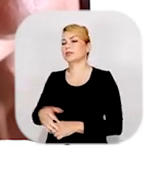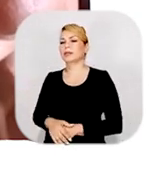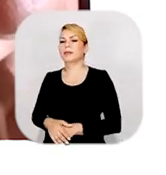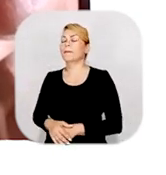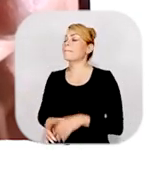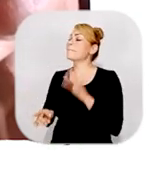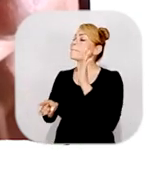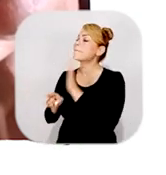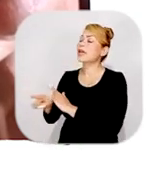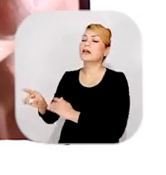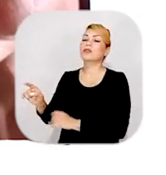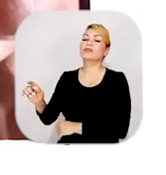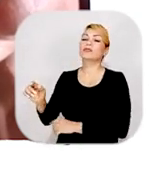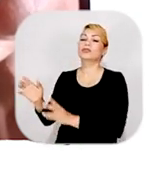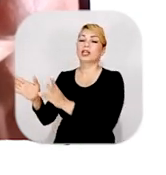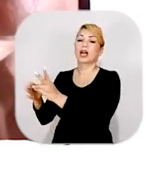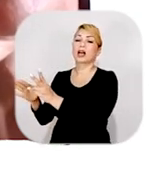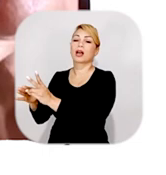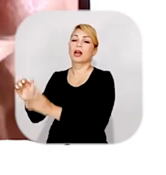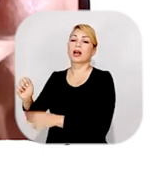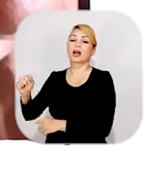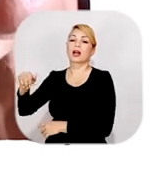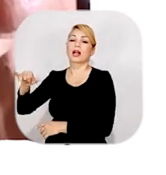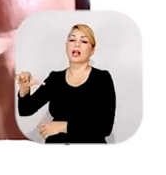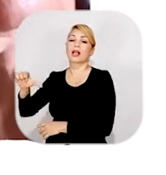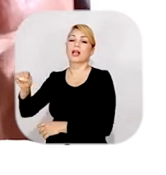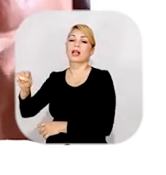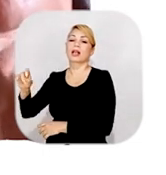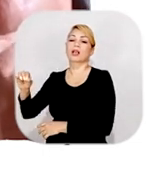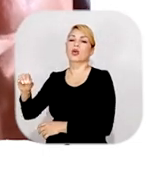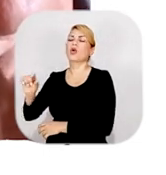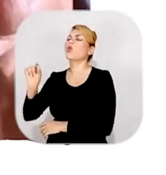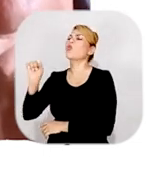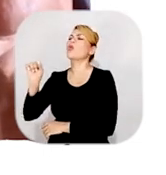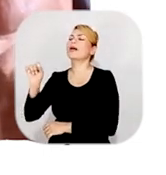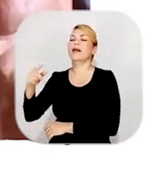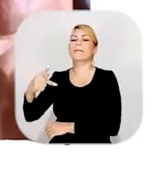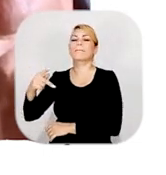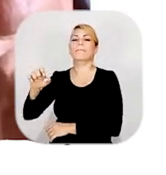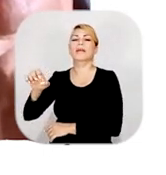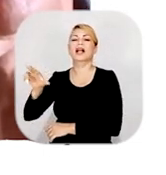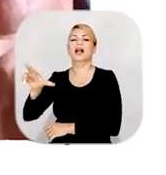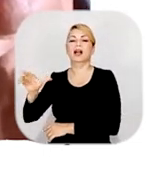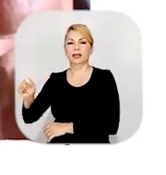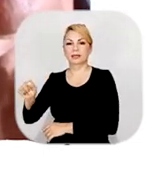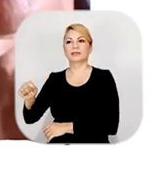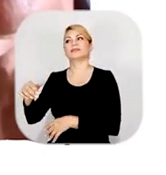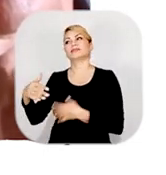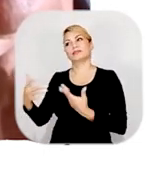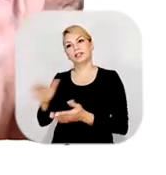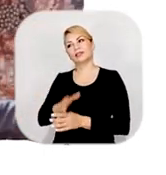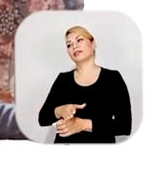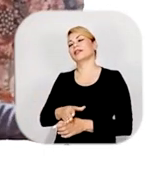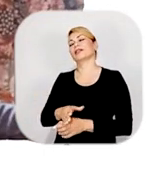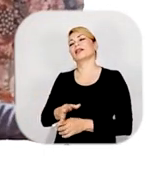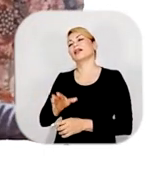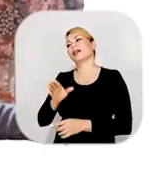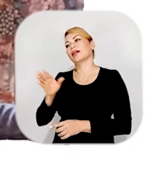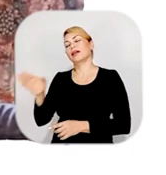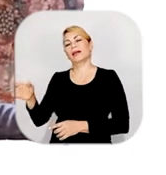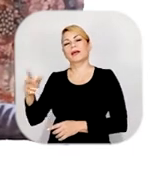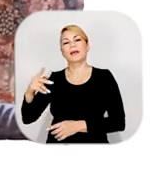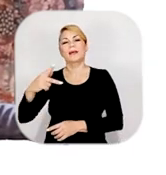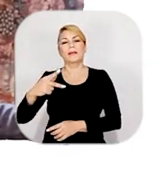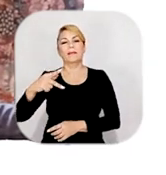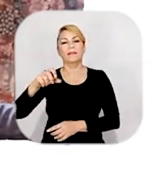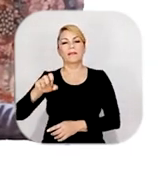né? Entre as centenas de perguntas que eu fiz, coitado do Rain. E aí ele foi lá e ele disse que pena era